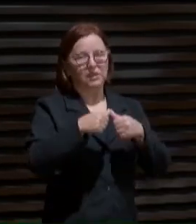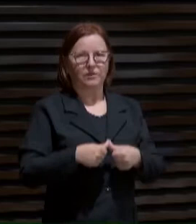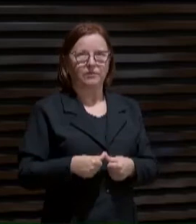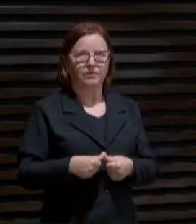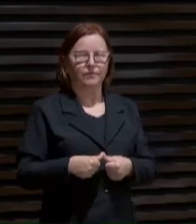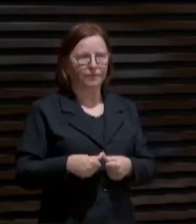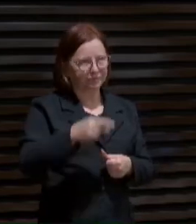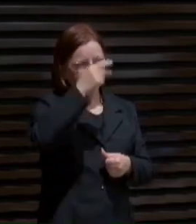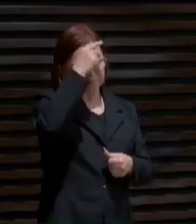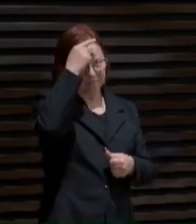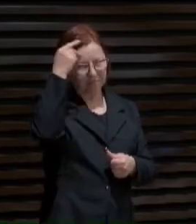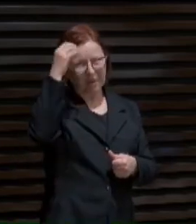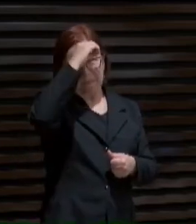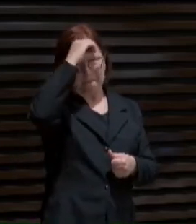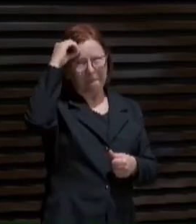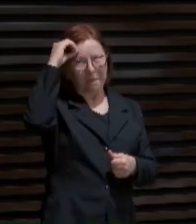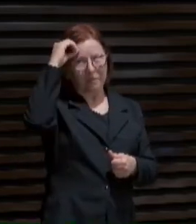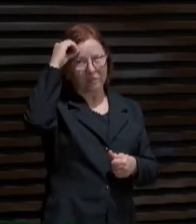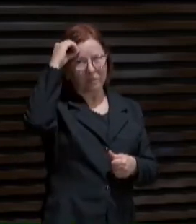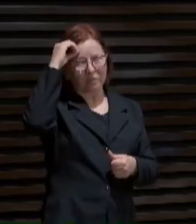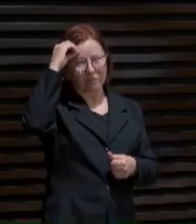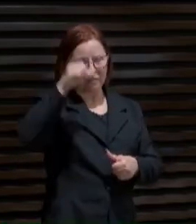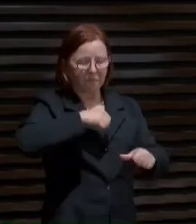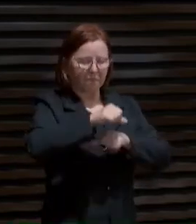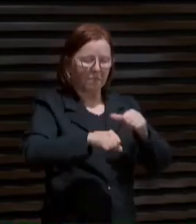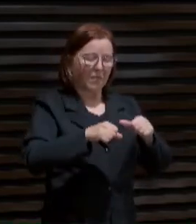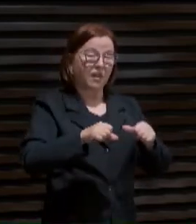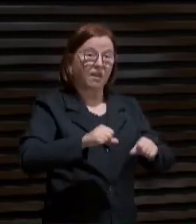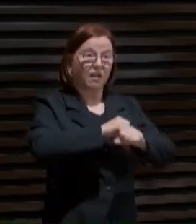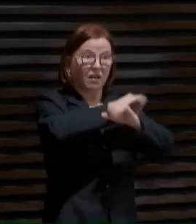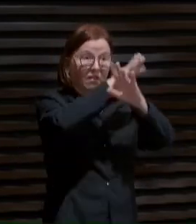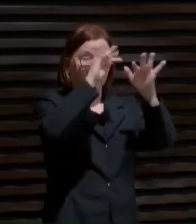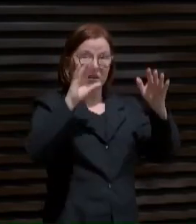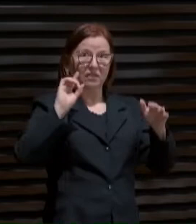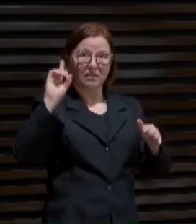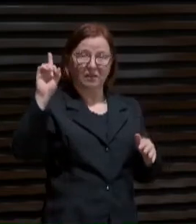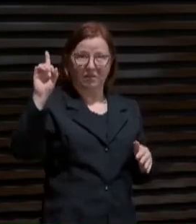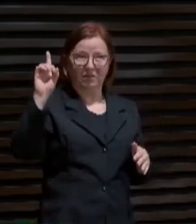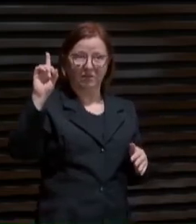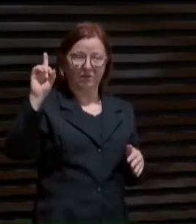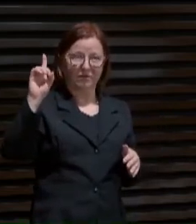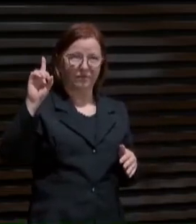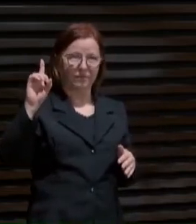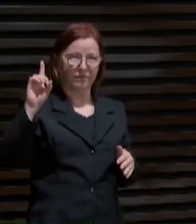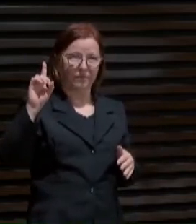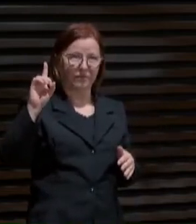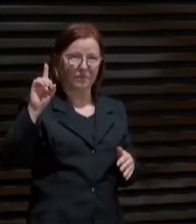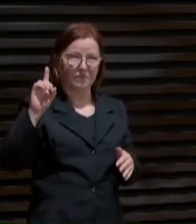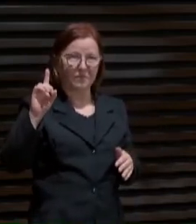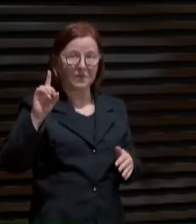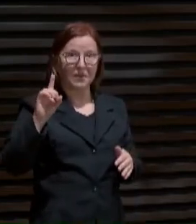na sua insensatez ele transtorno à glória de Deus e transforma uma coisa naquilo que ele vai se